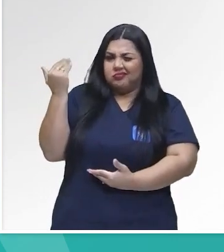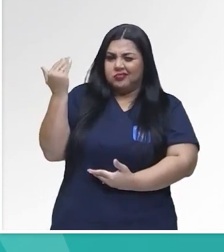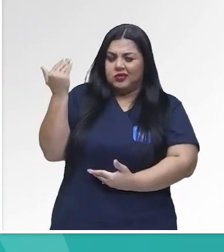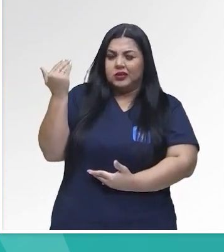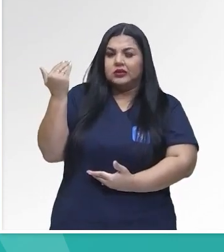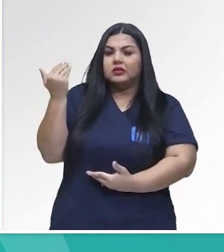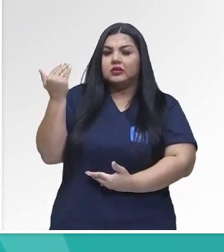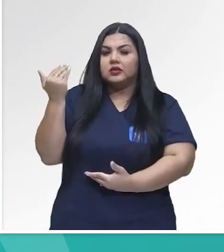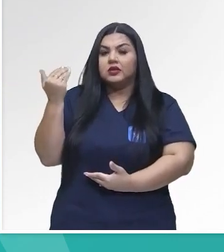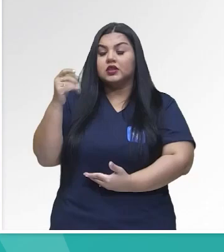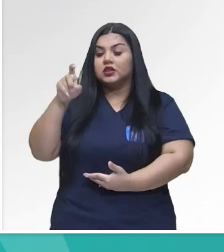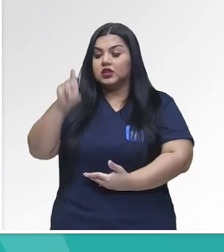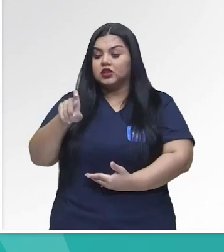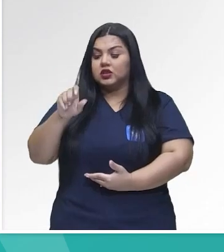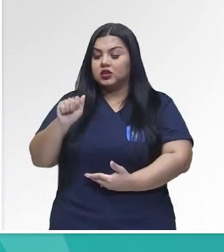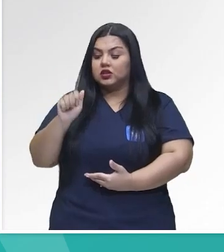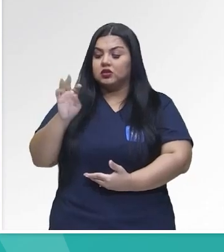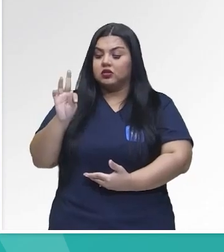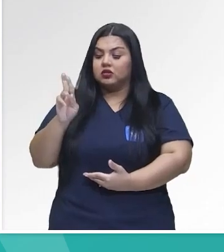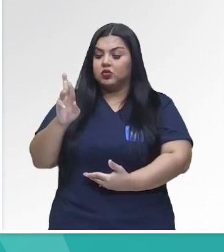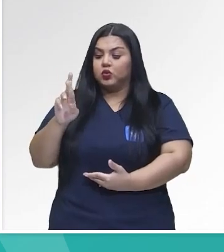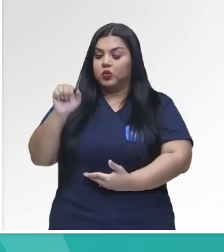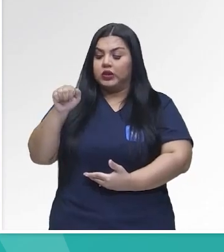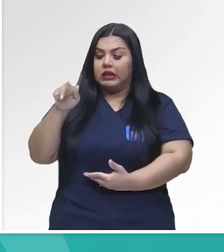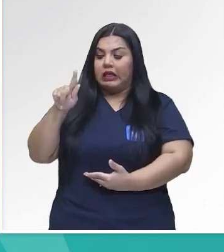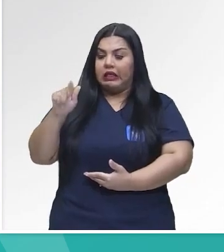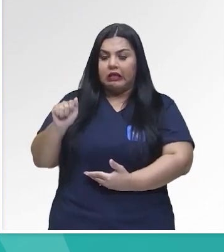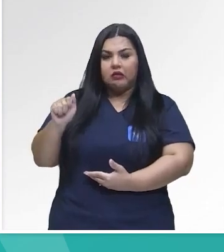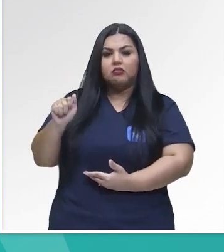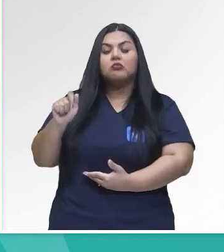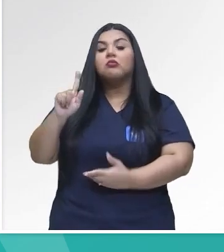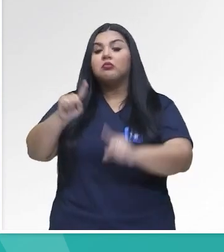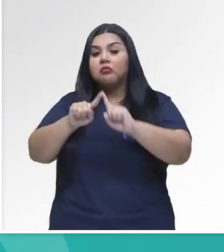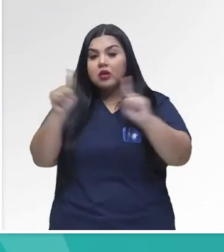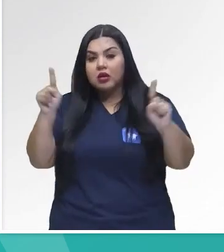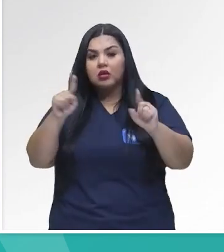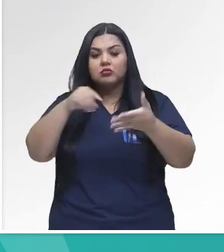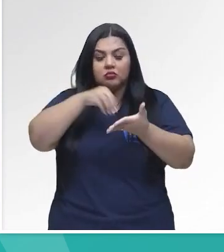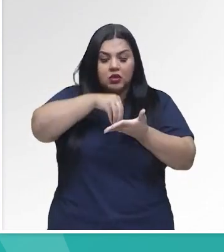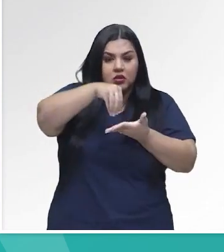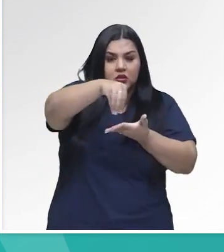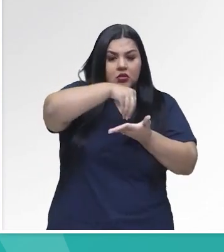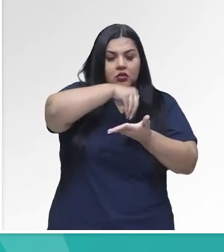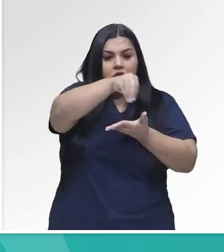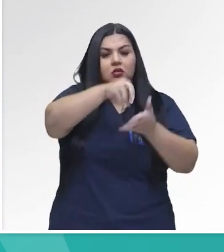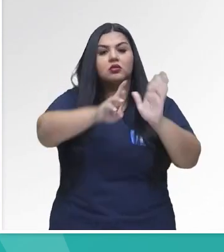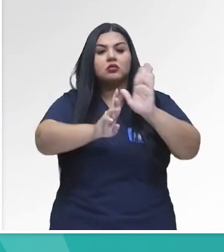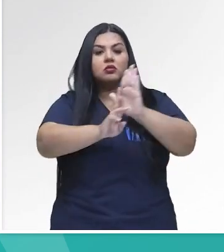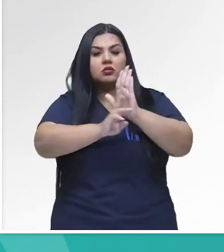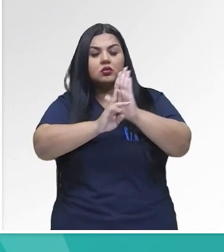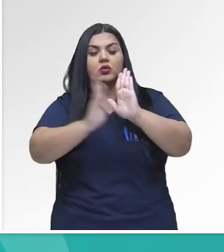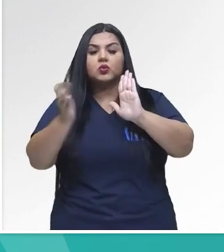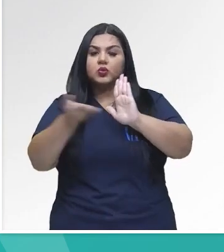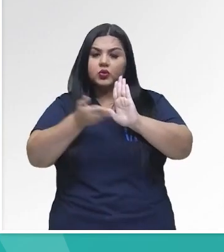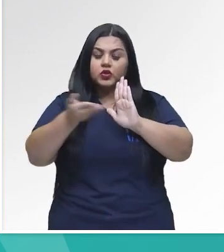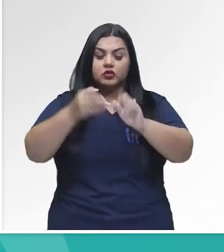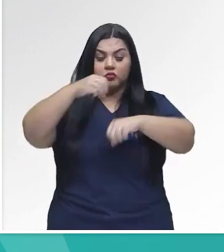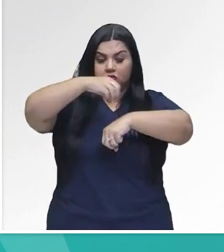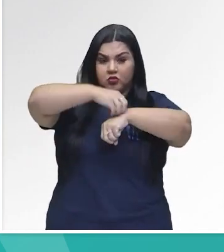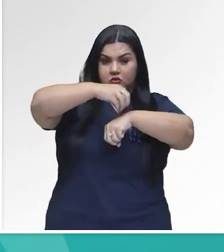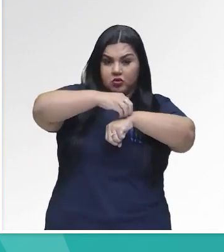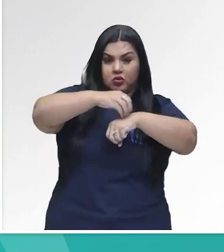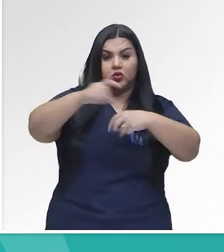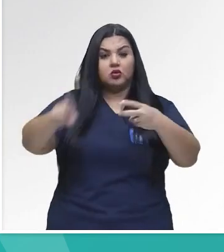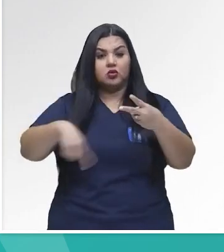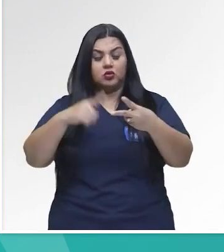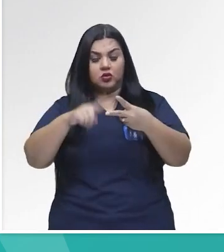quando ele era chaturanga ainda. Mas são as peças do xadrez são representadas hoje pelos peões,